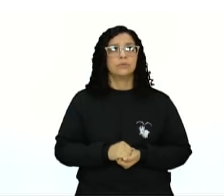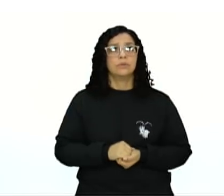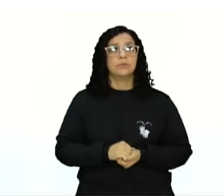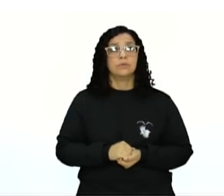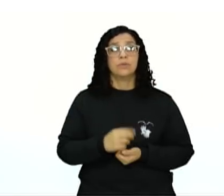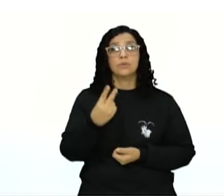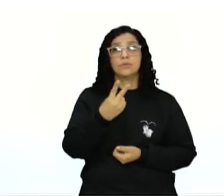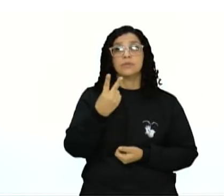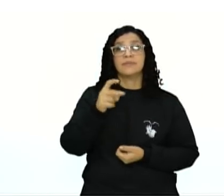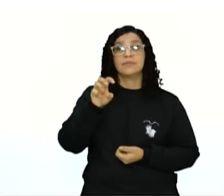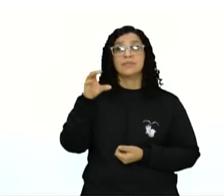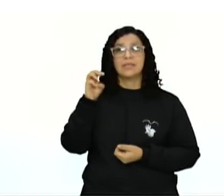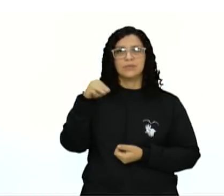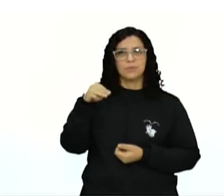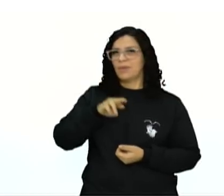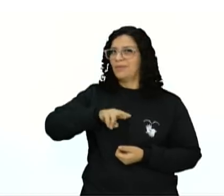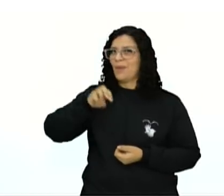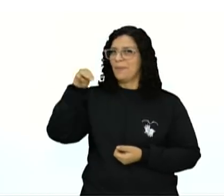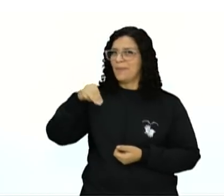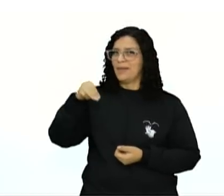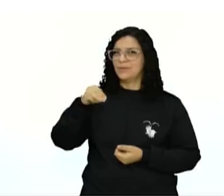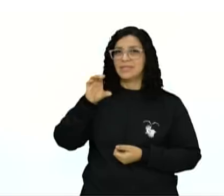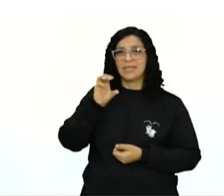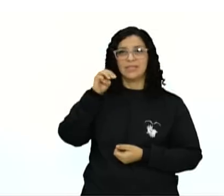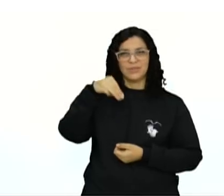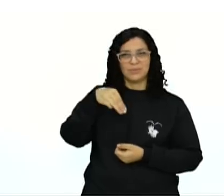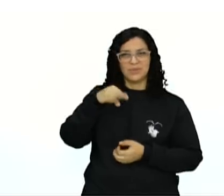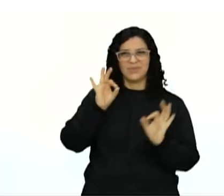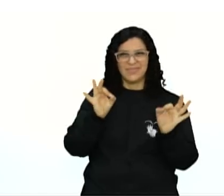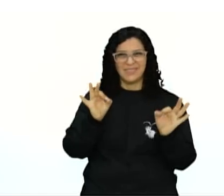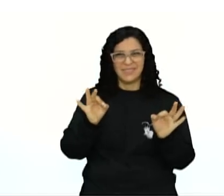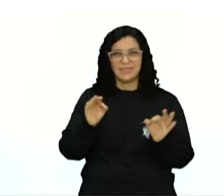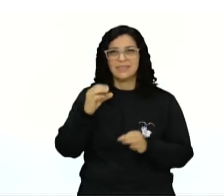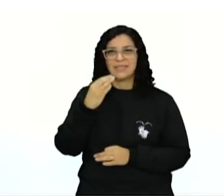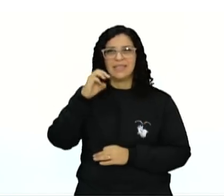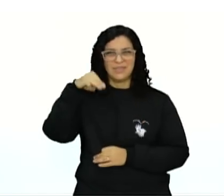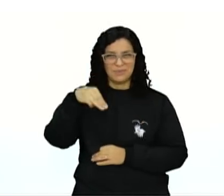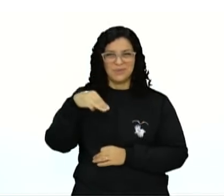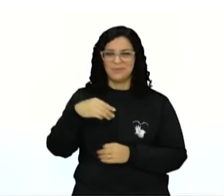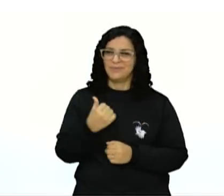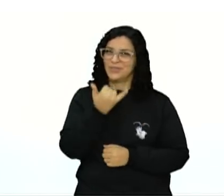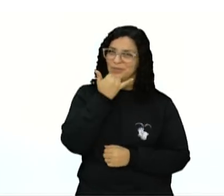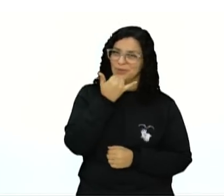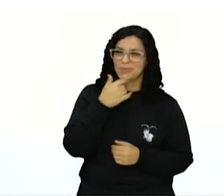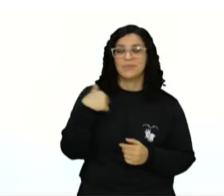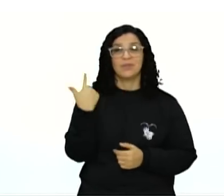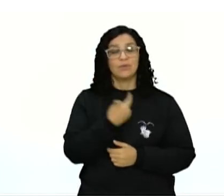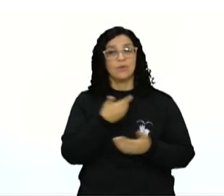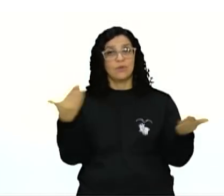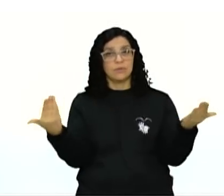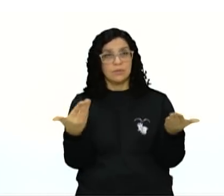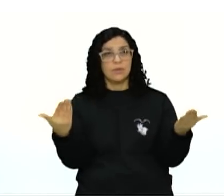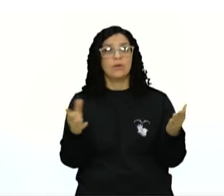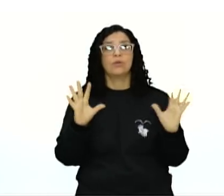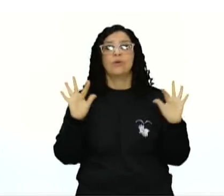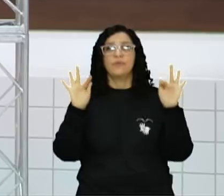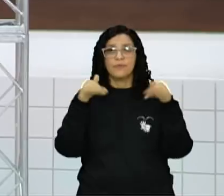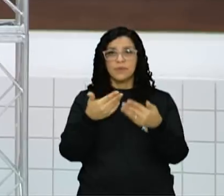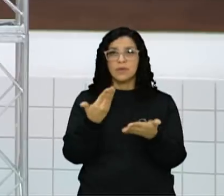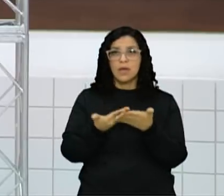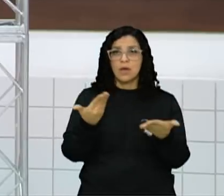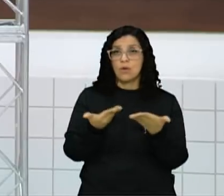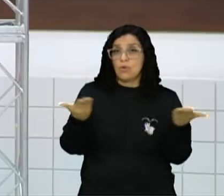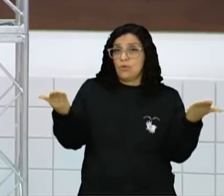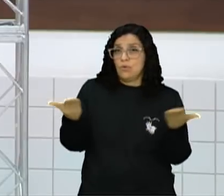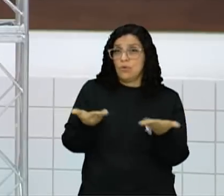225 centímetros, não metros, né, professor? Eita! 225 centímetros. E com isso, encerramos a aula